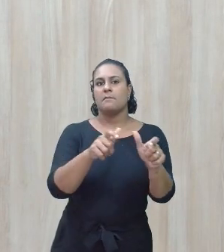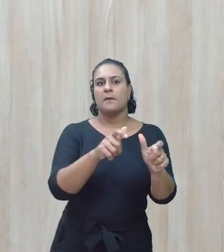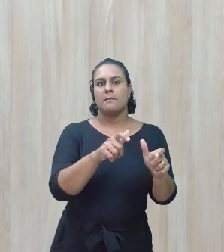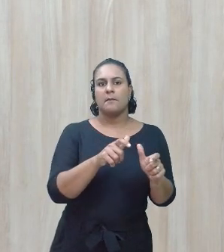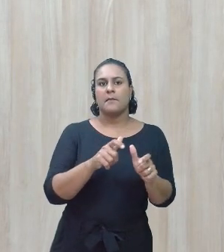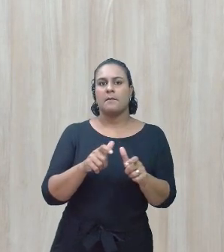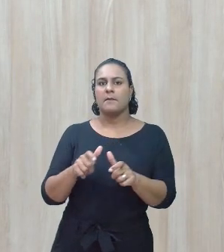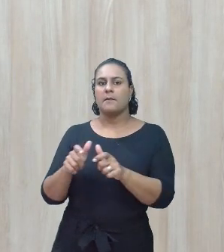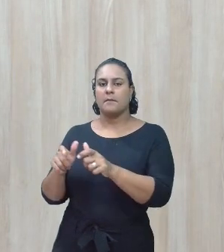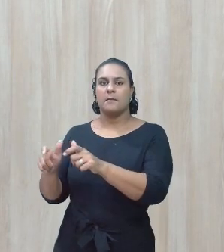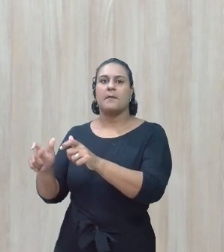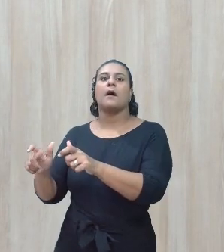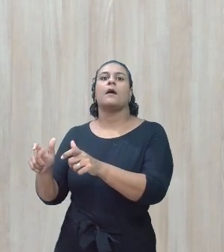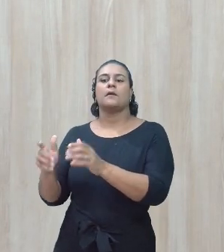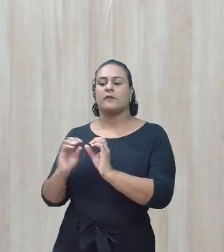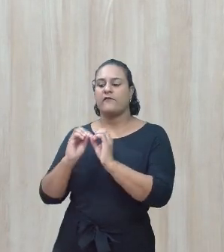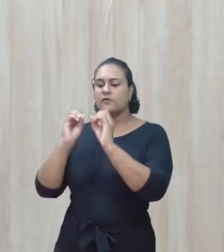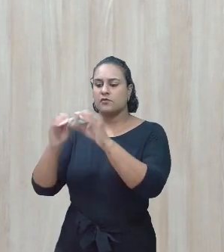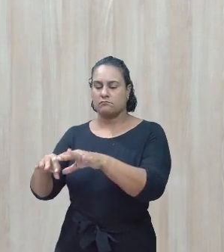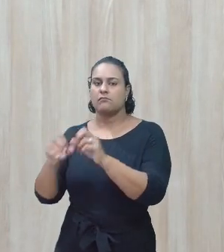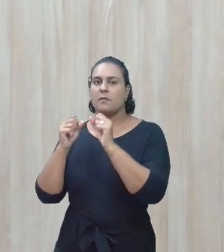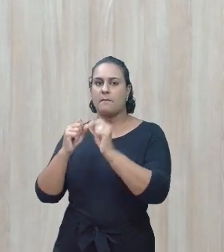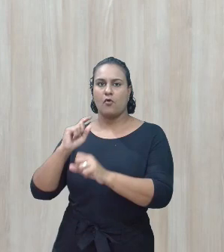esse material seja, de fato, reciclado, tá?